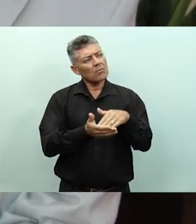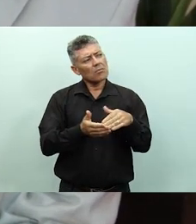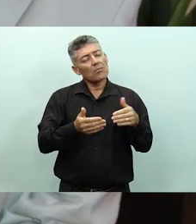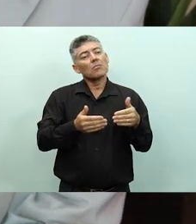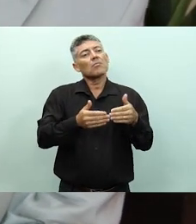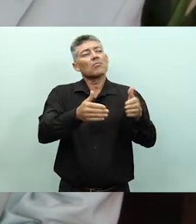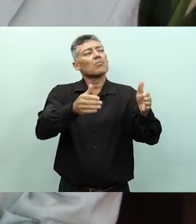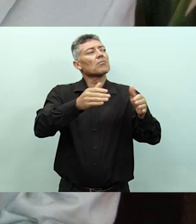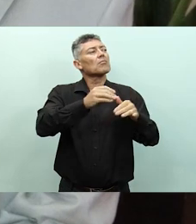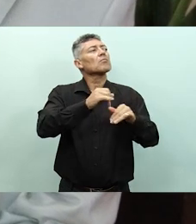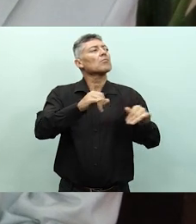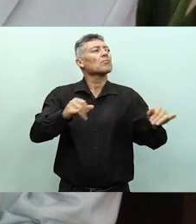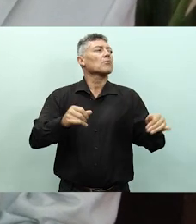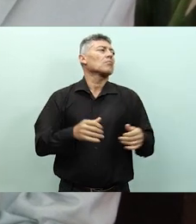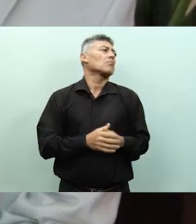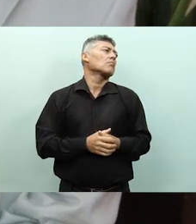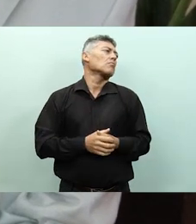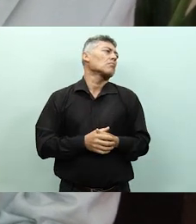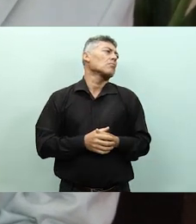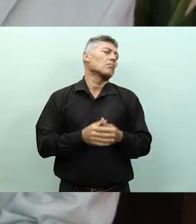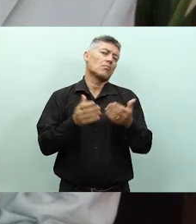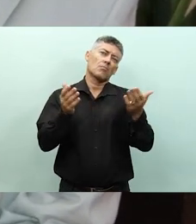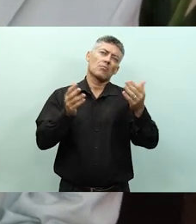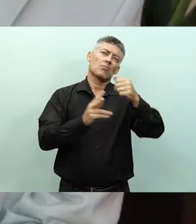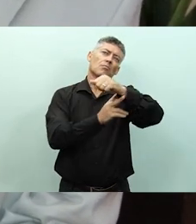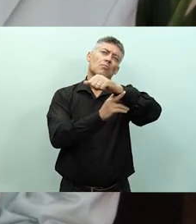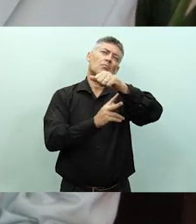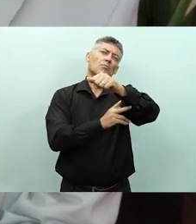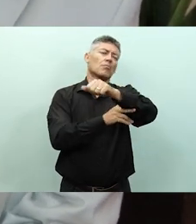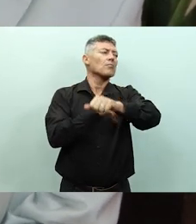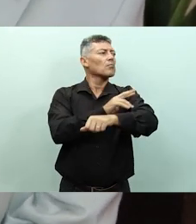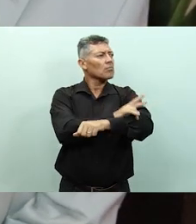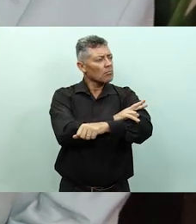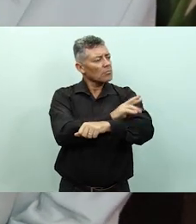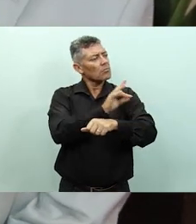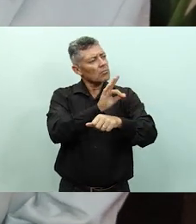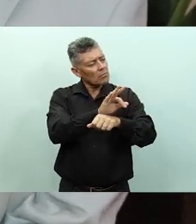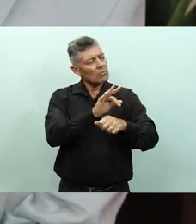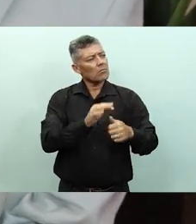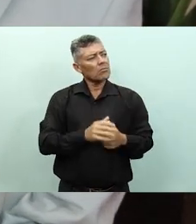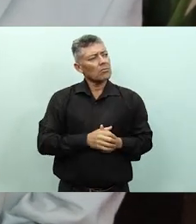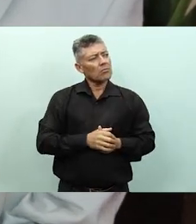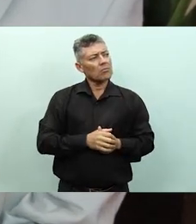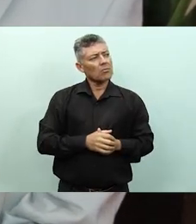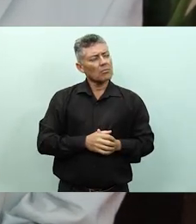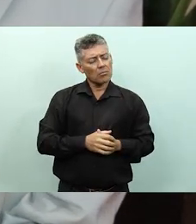até o dia da inauguração. Então, essa ponte é ela.